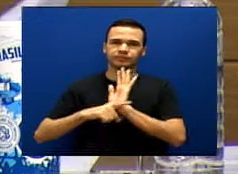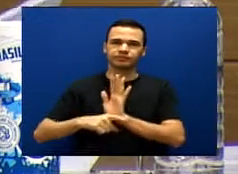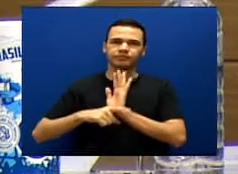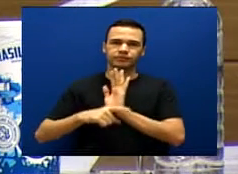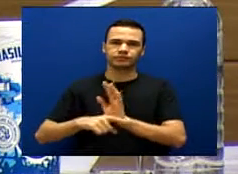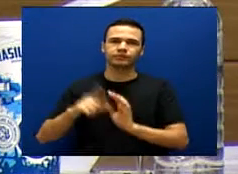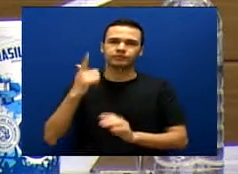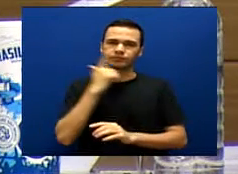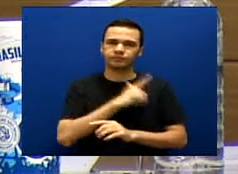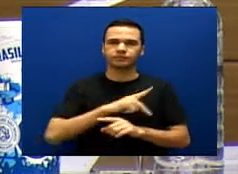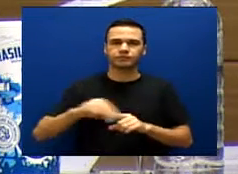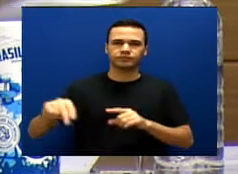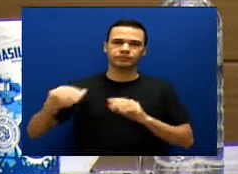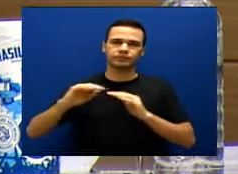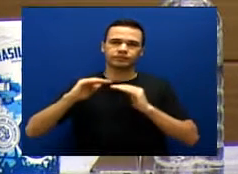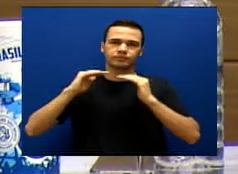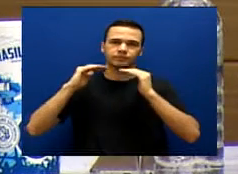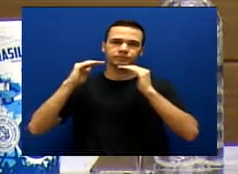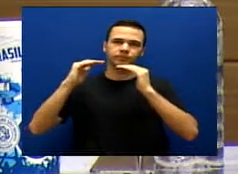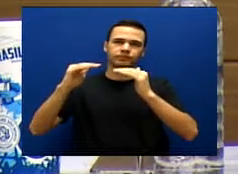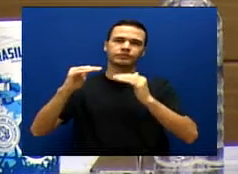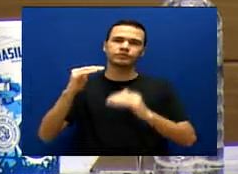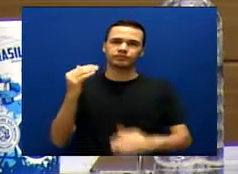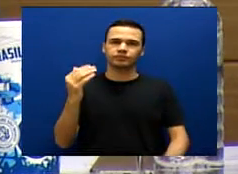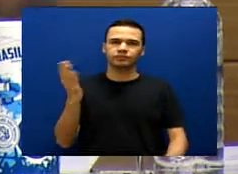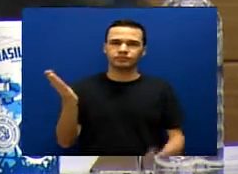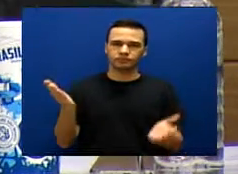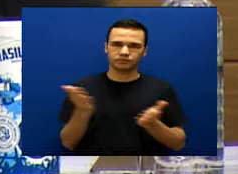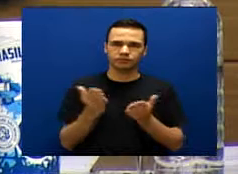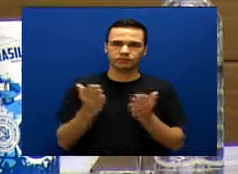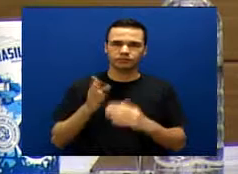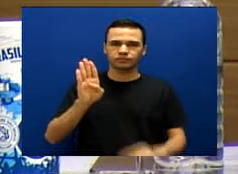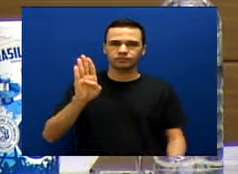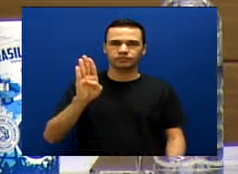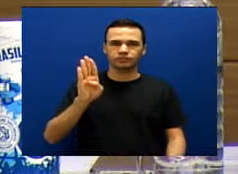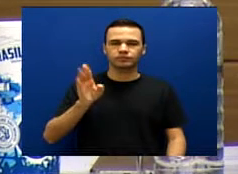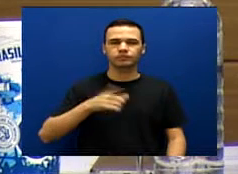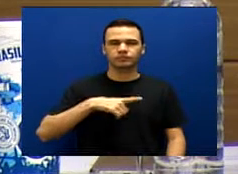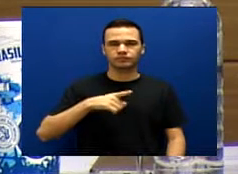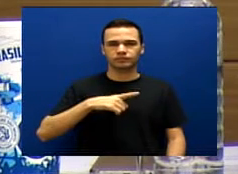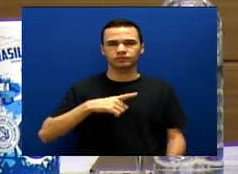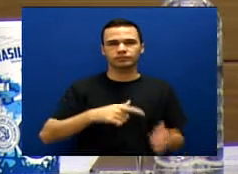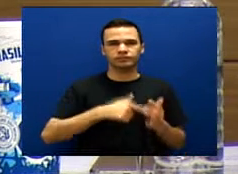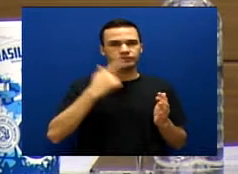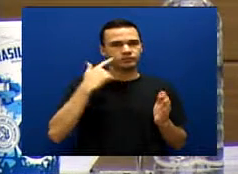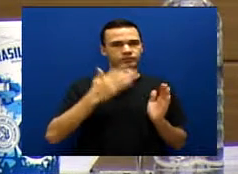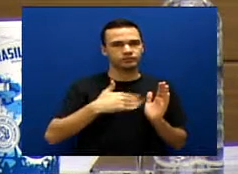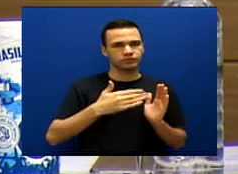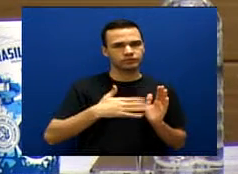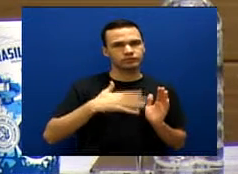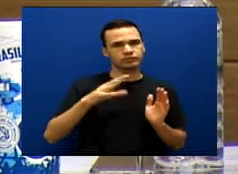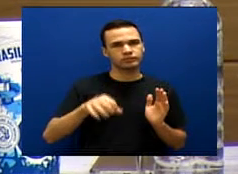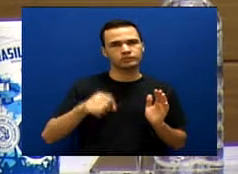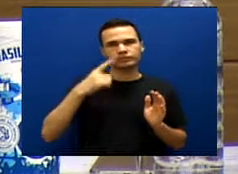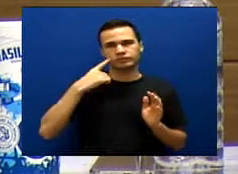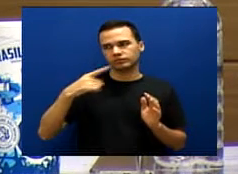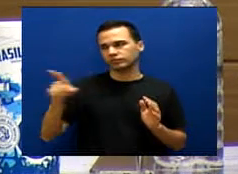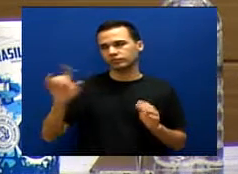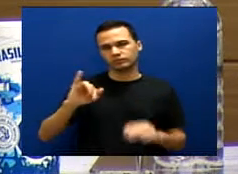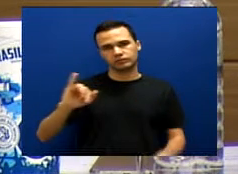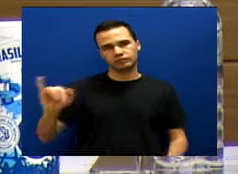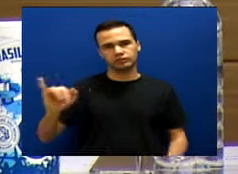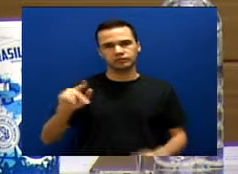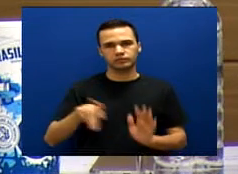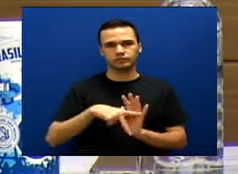essa conquista ao acesso do Campeonato Brasileiro da Série B. E reforço, ó, tenho revista, quem quiser adquirir revista, tá certo, fala comigo, que são